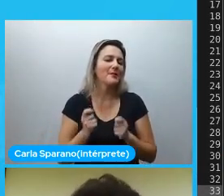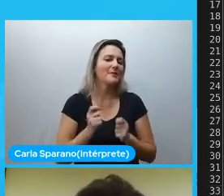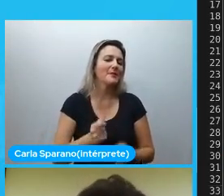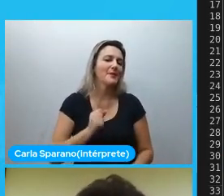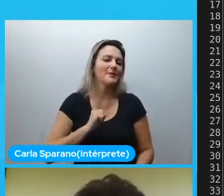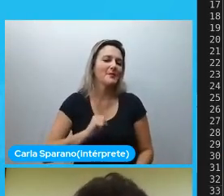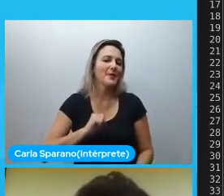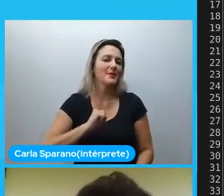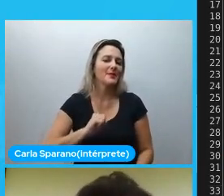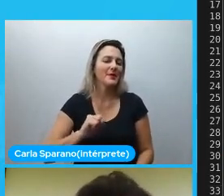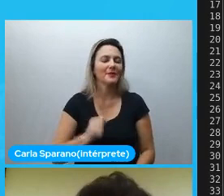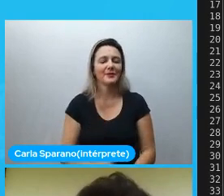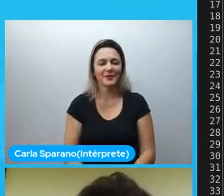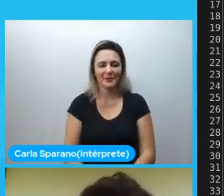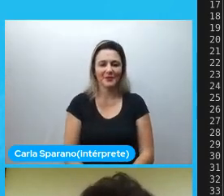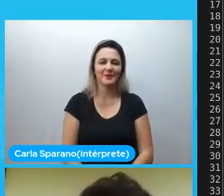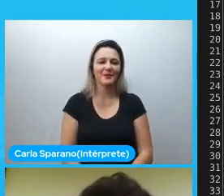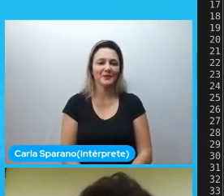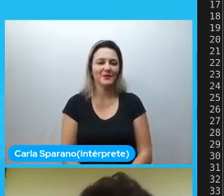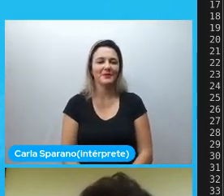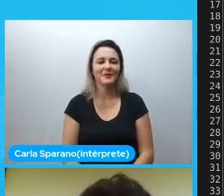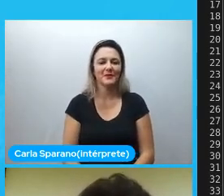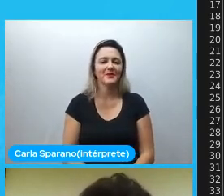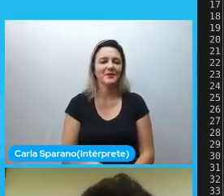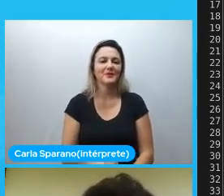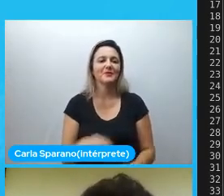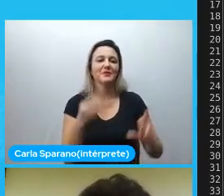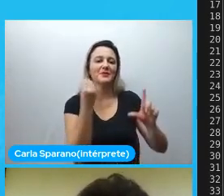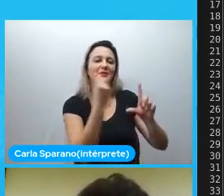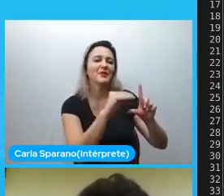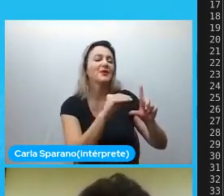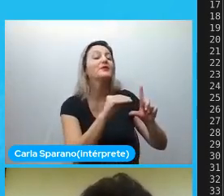E esse aqui, vou fazer um negocinho diferente. Vou botar um pianinho aqui.